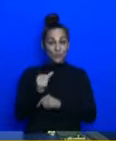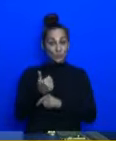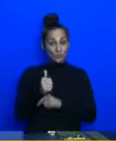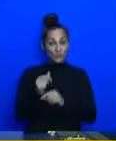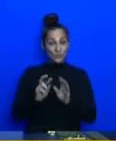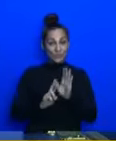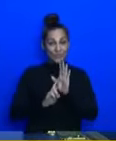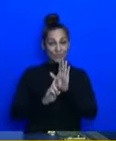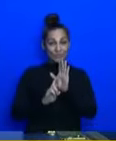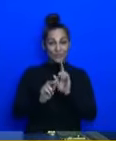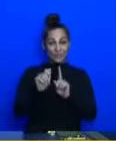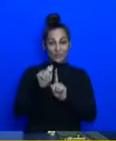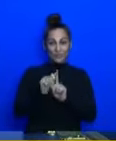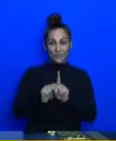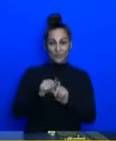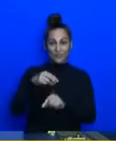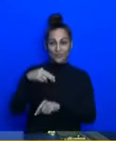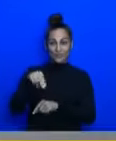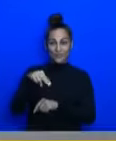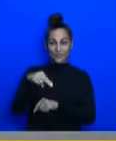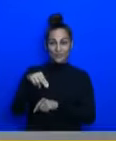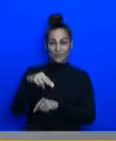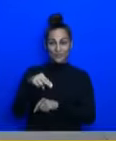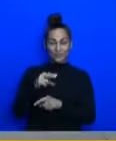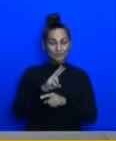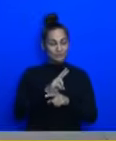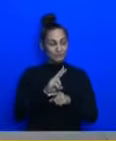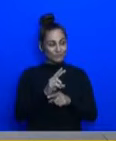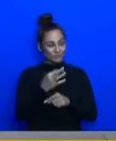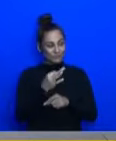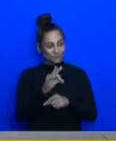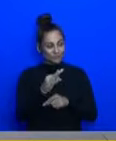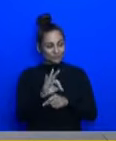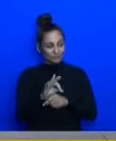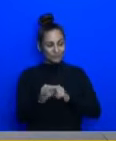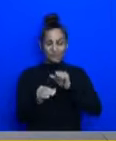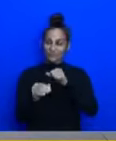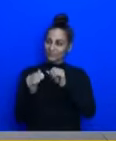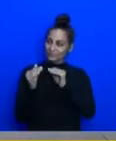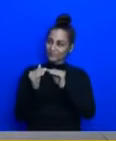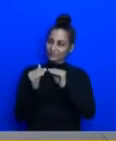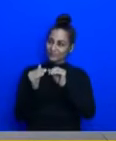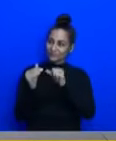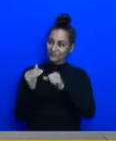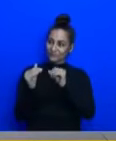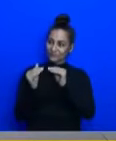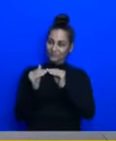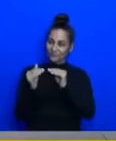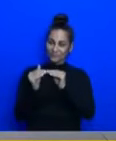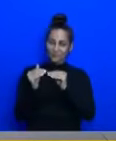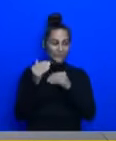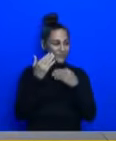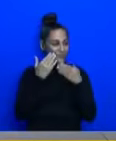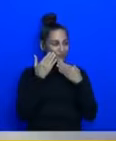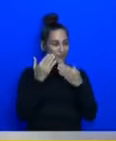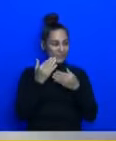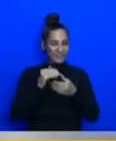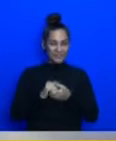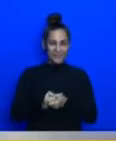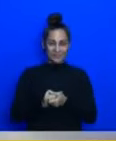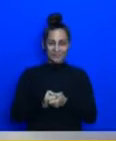11, correspondente ao mês de novembro. Auditoras, confirmam? Sim, confirmo. Sim, confirmo.